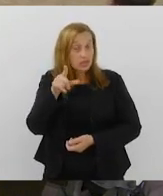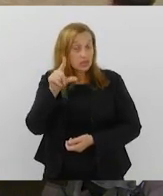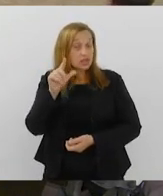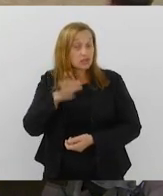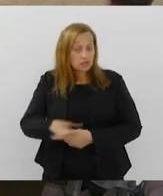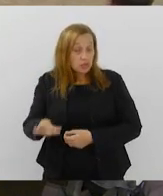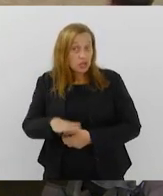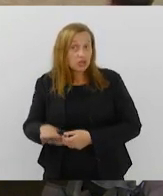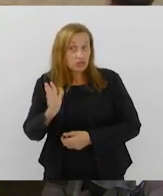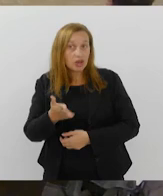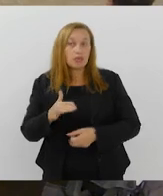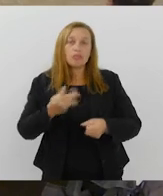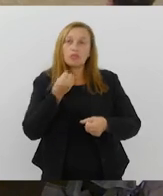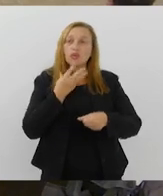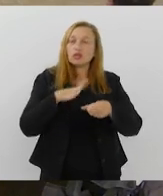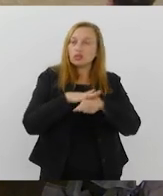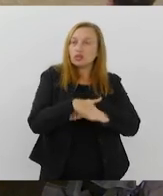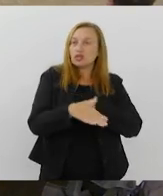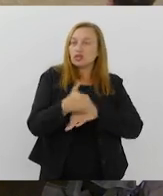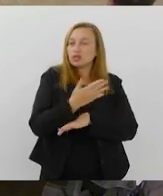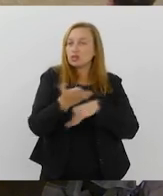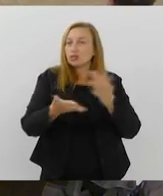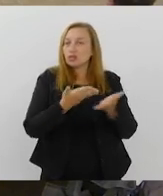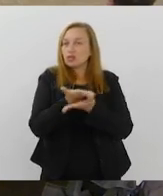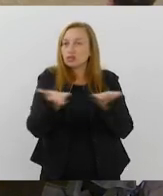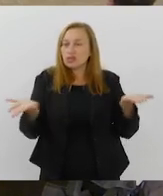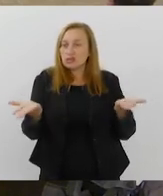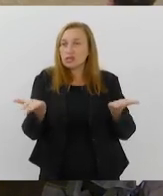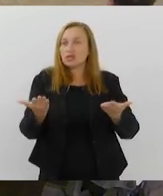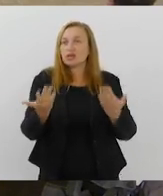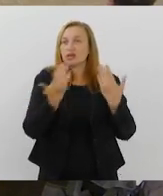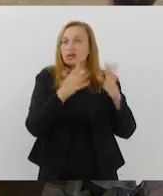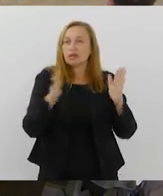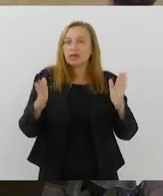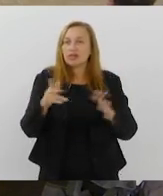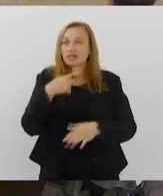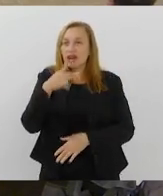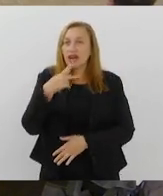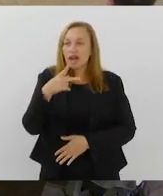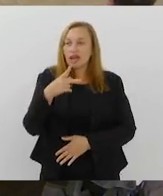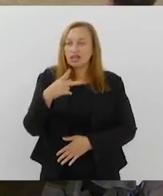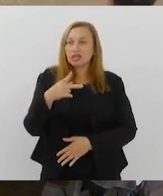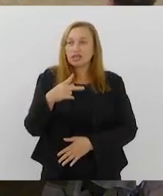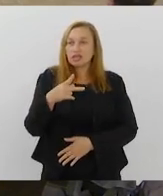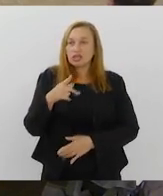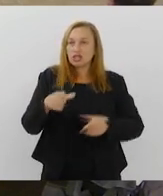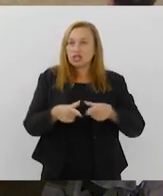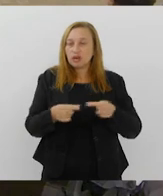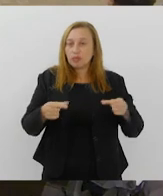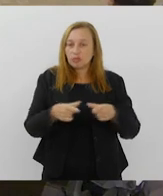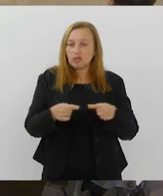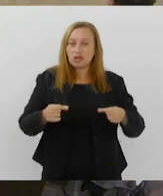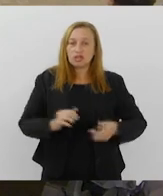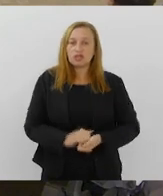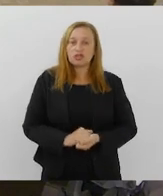Boa noite a todos. Vou fazer um cumprimento em japonês. Minasan, konbanwa.